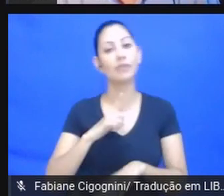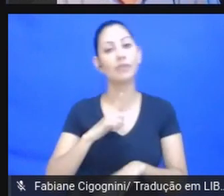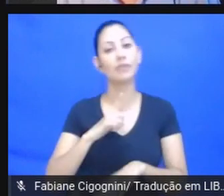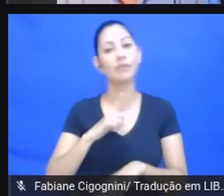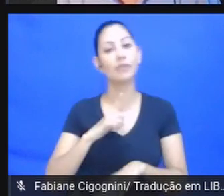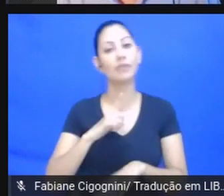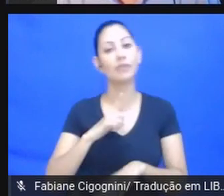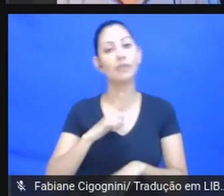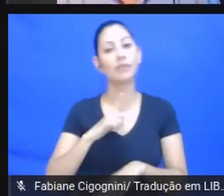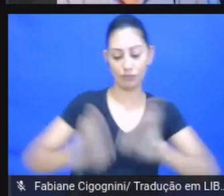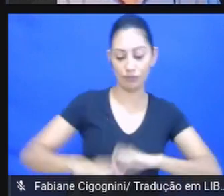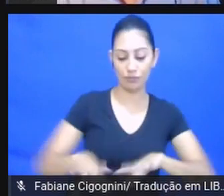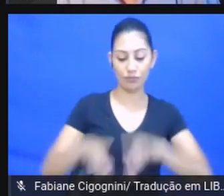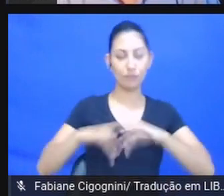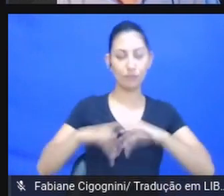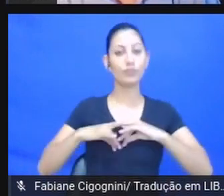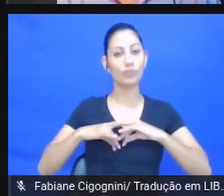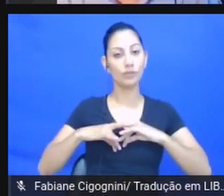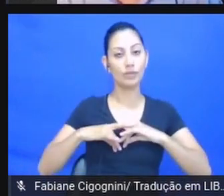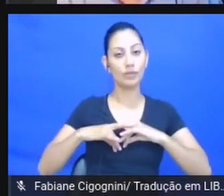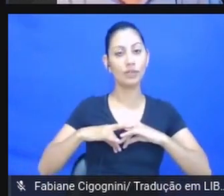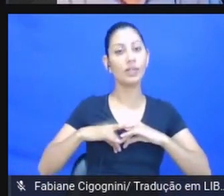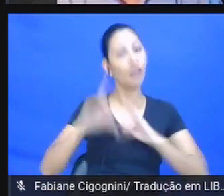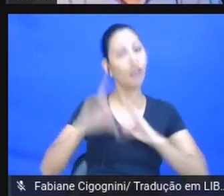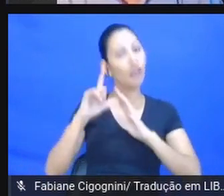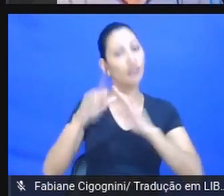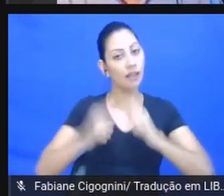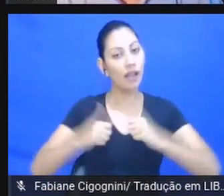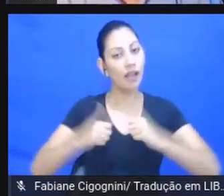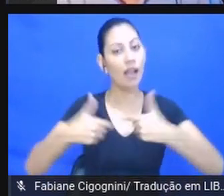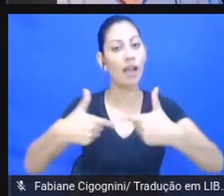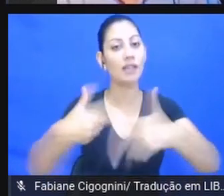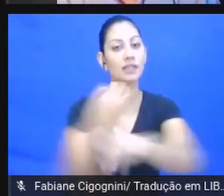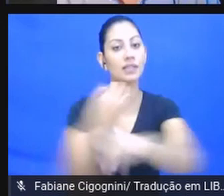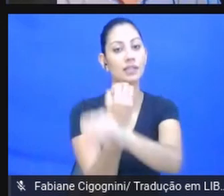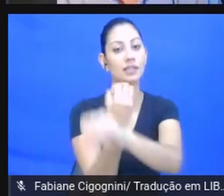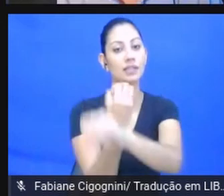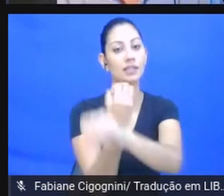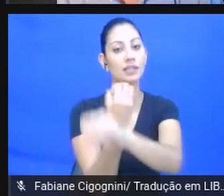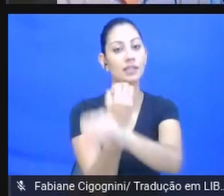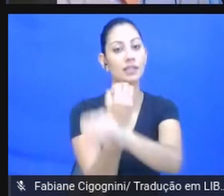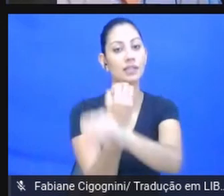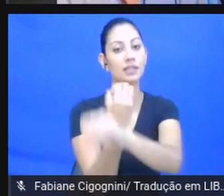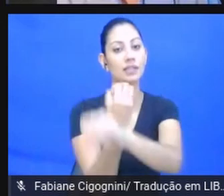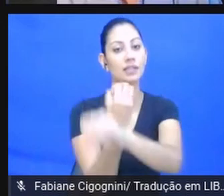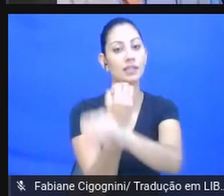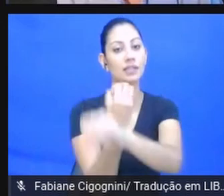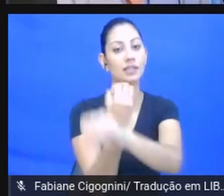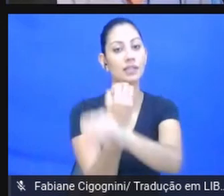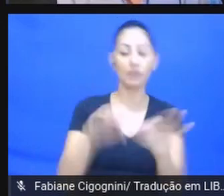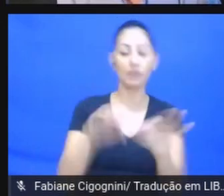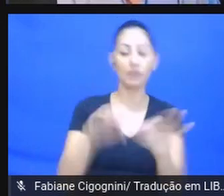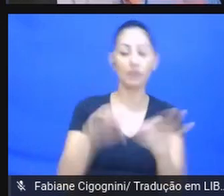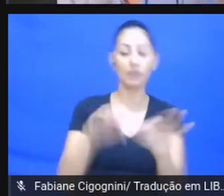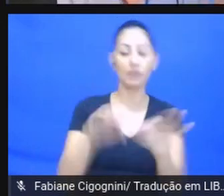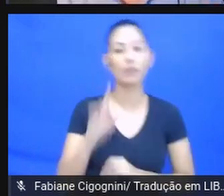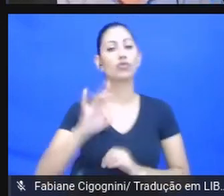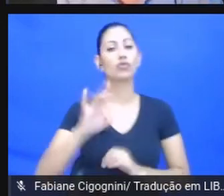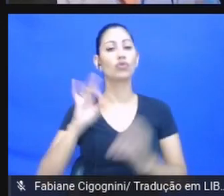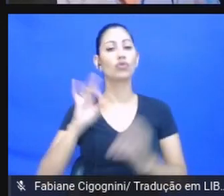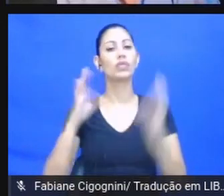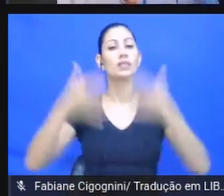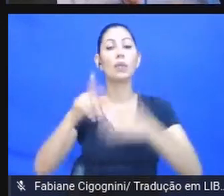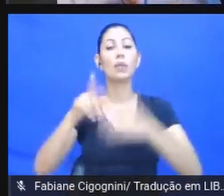eles pudessem atuar online. Então, elas estavam preparadas, e não só os professores, mas todos